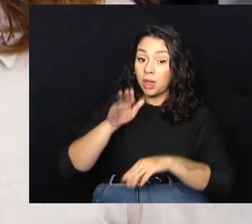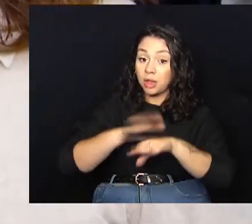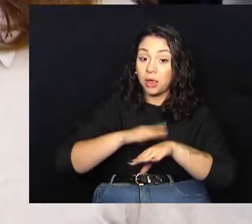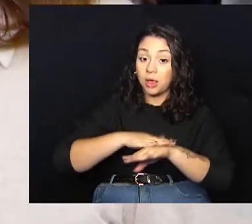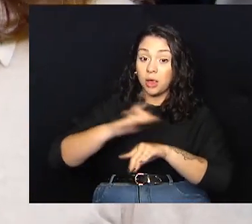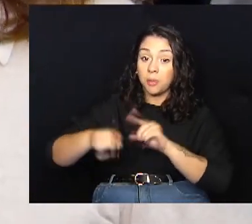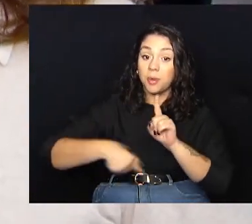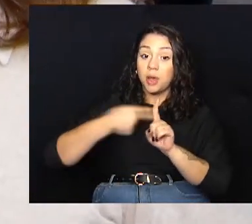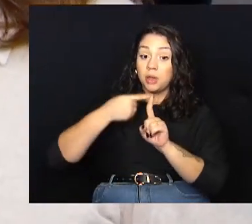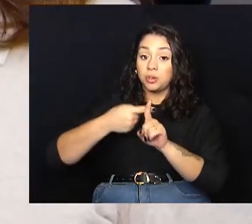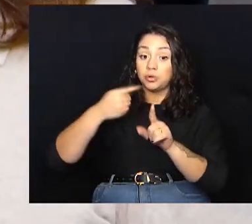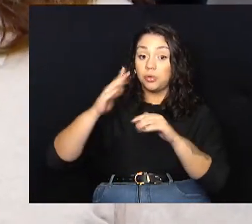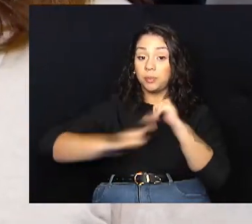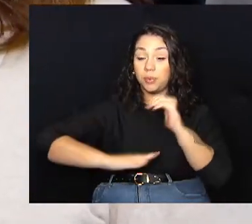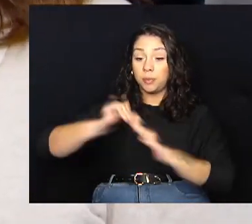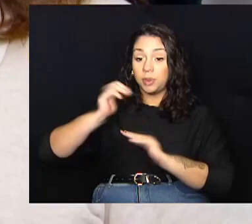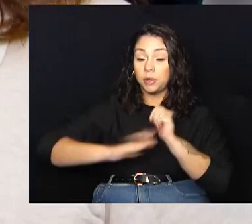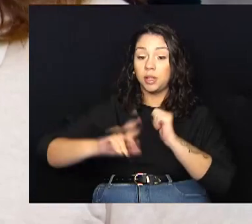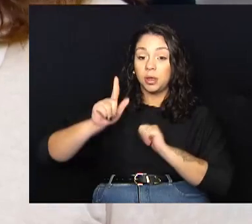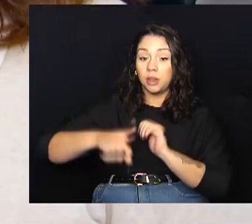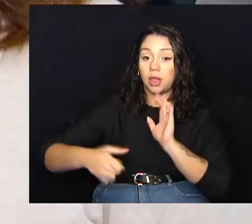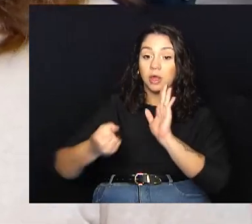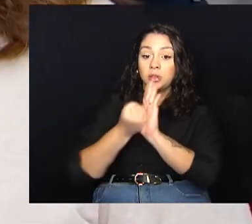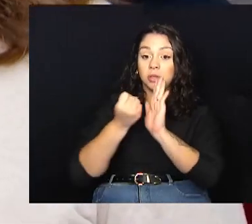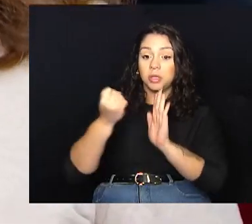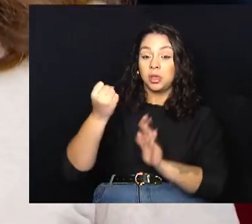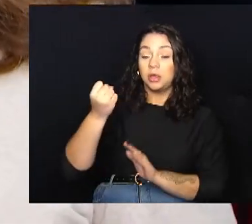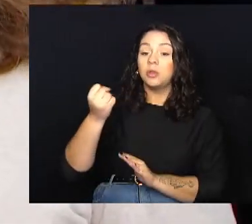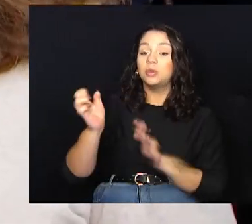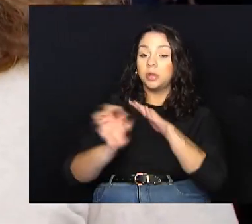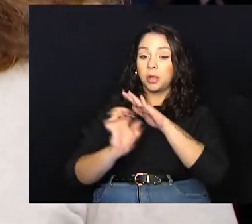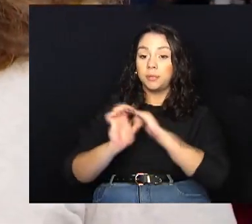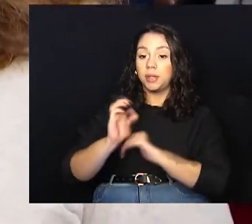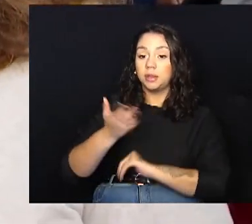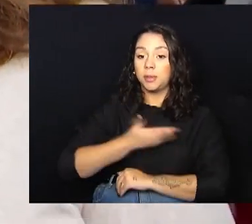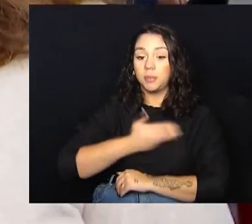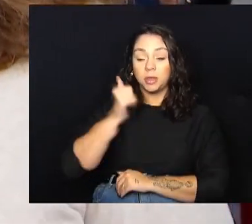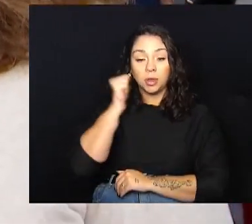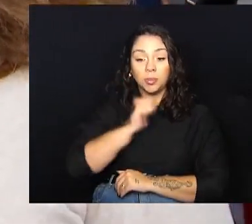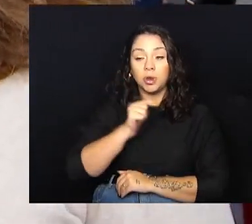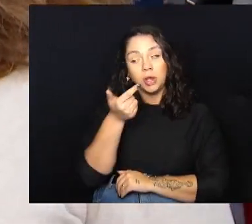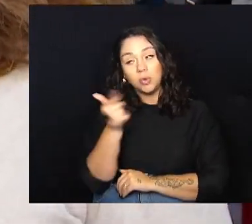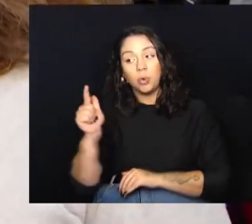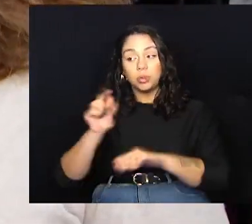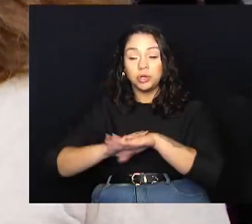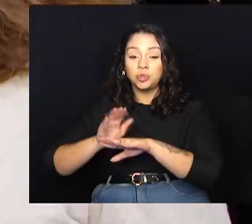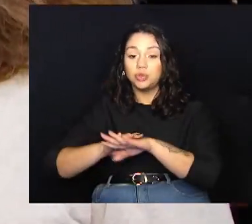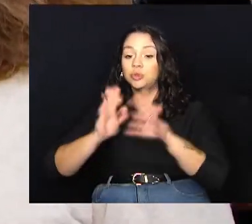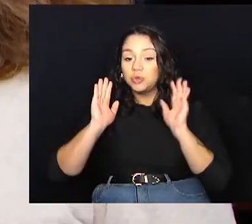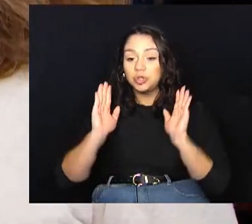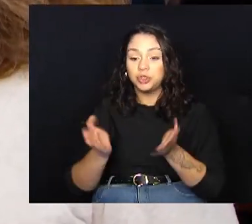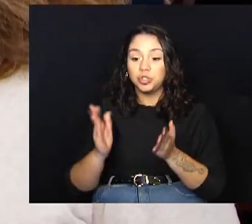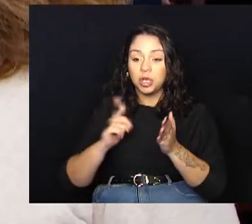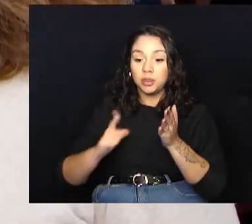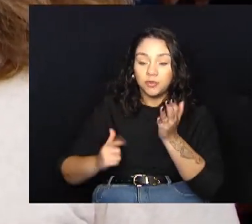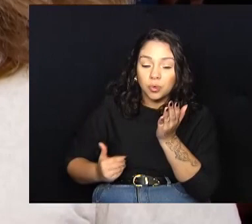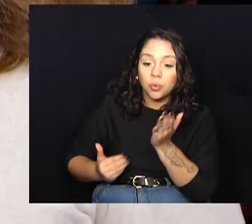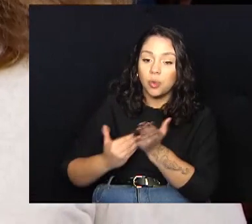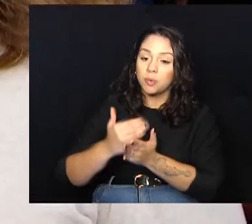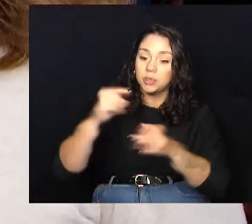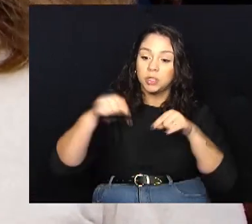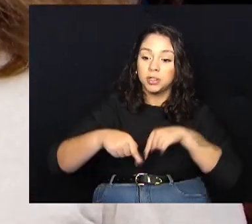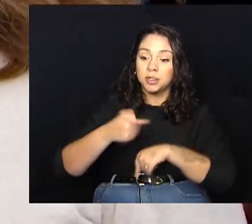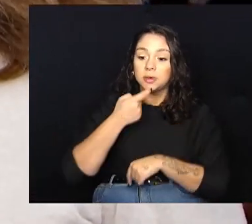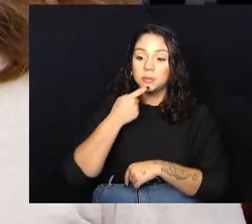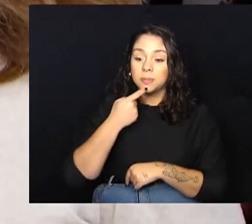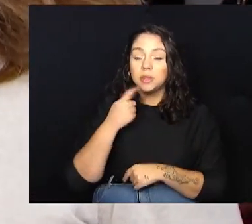ação da empresa amiga da mulher é muito importante né Com todas essas outras ações que já estão já foram implementadas em Campinas